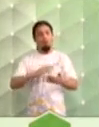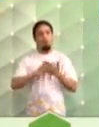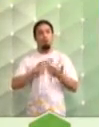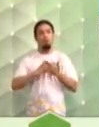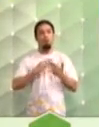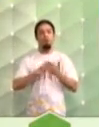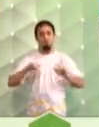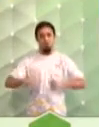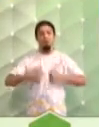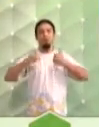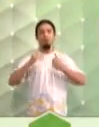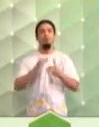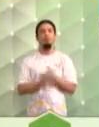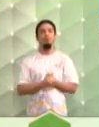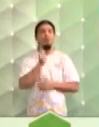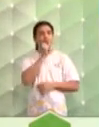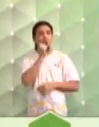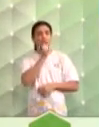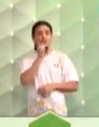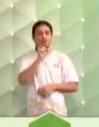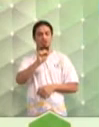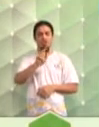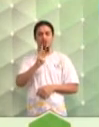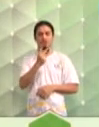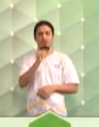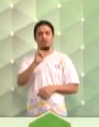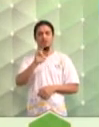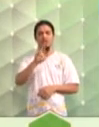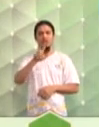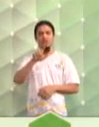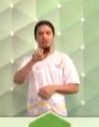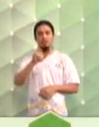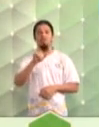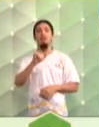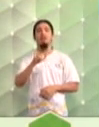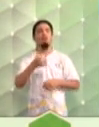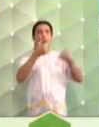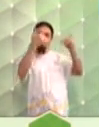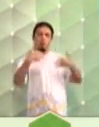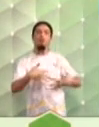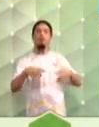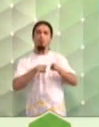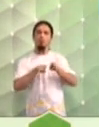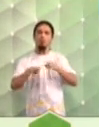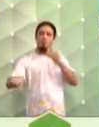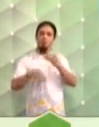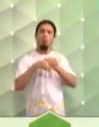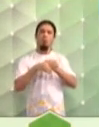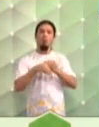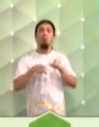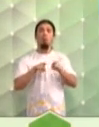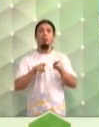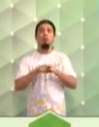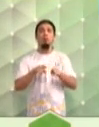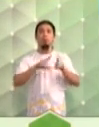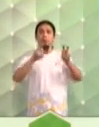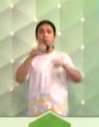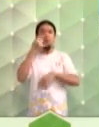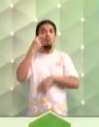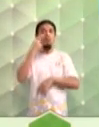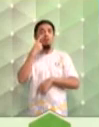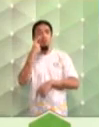Shirley vai falar sobre isso. Tivemos um caso muito interessante, que ela não vai citar, mas eu me lembrei. O primeiro ganhador de 30